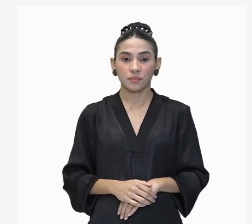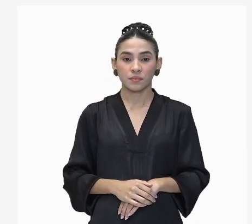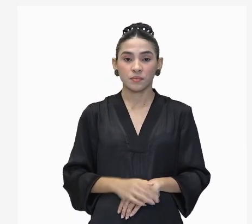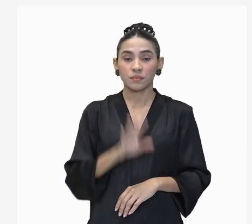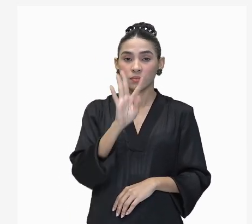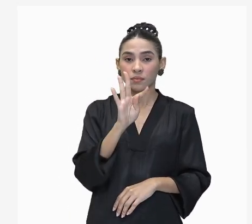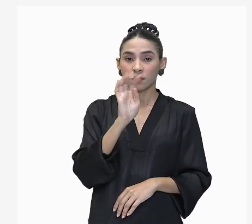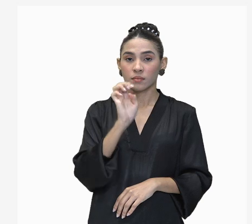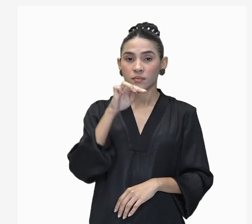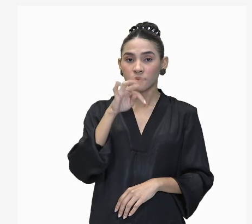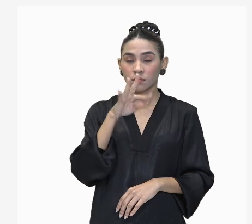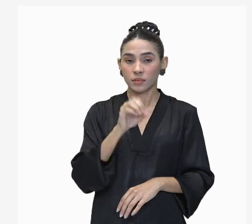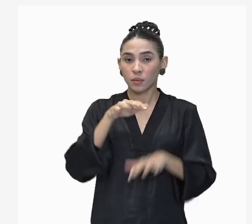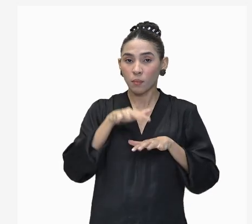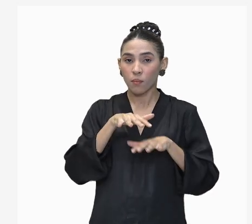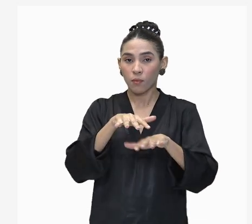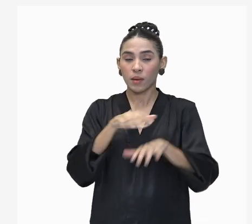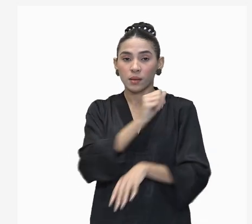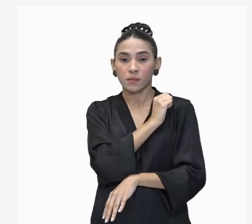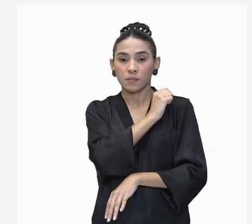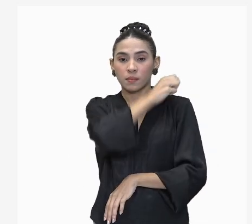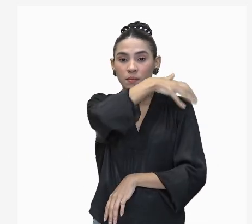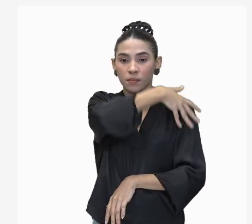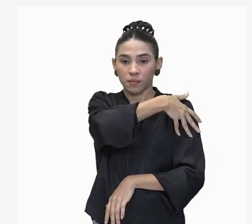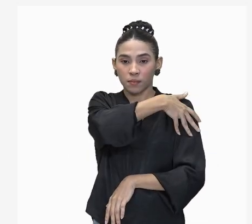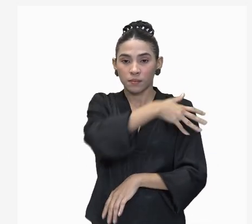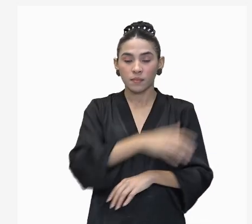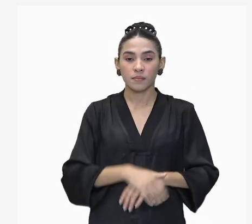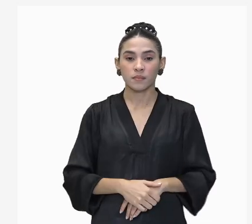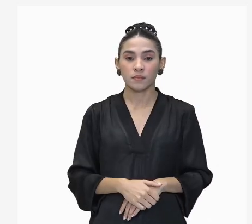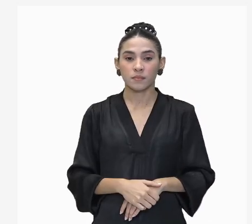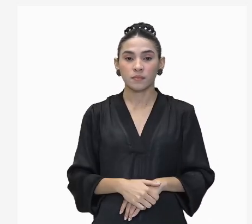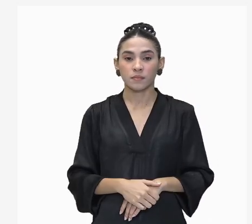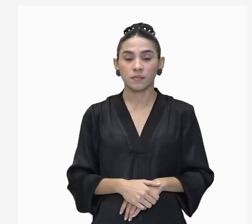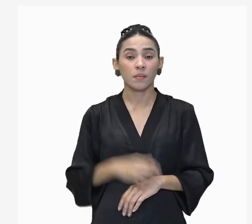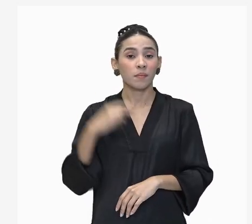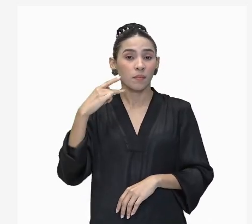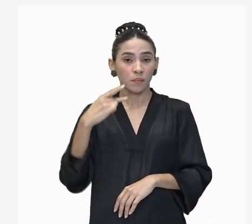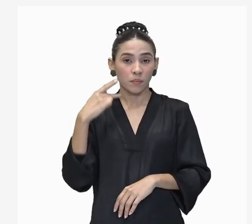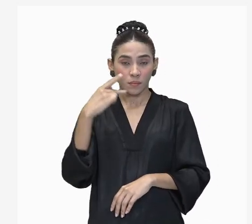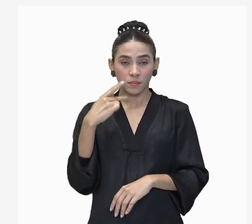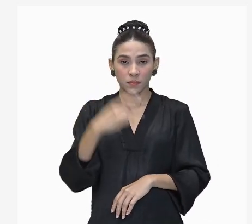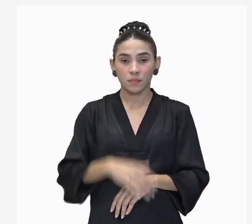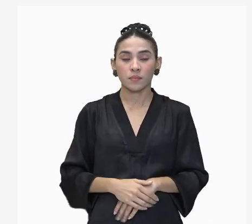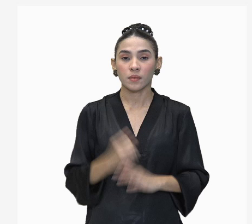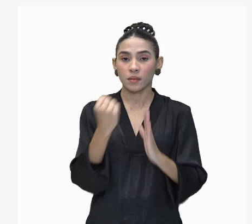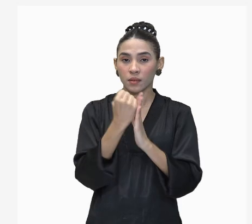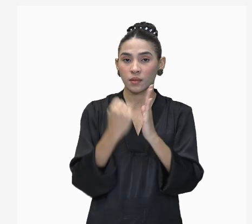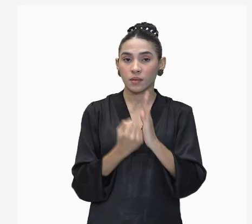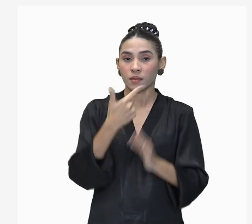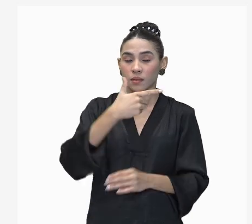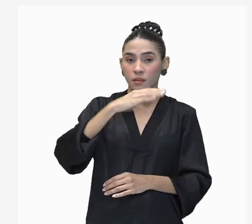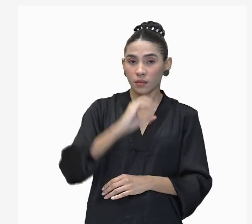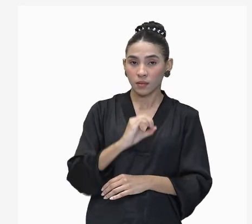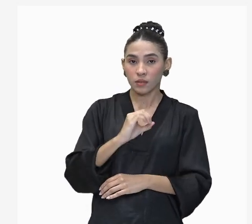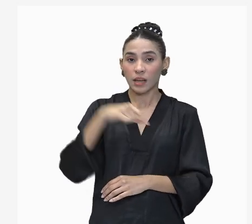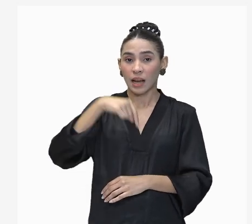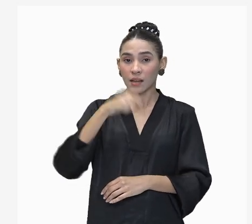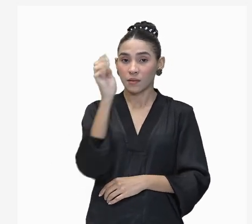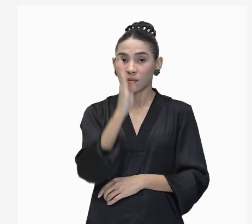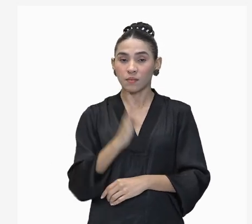Tenentismo, movimento militar e político nas primeiras décadas do século XX no